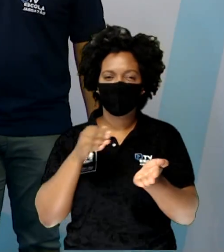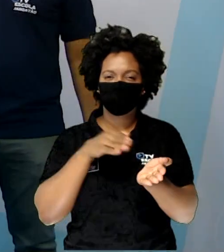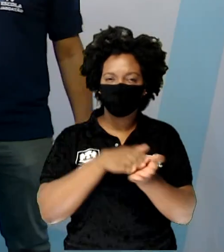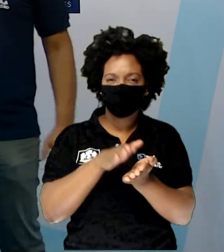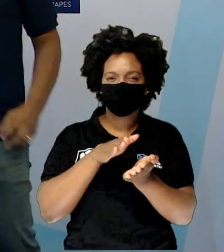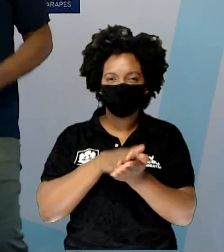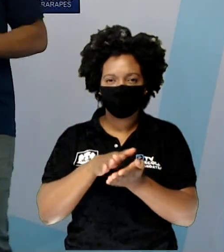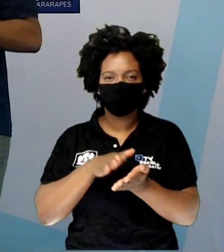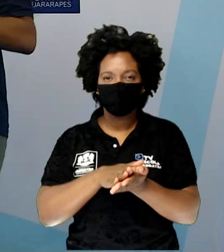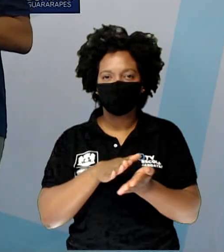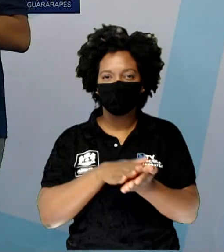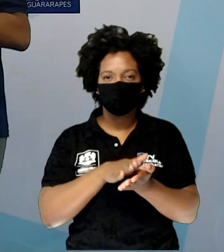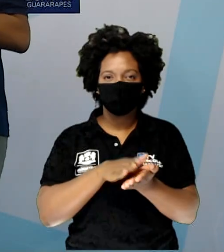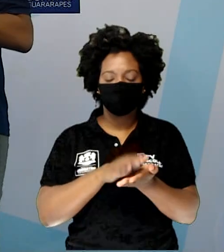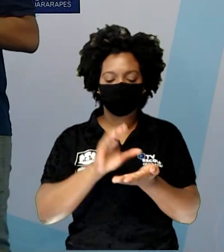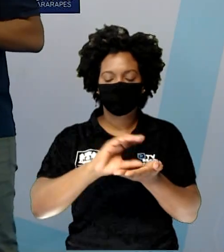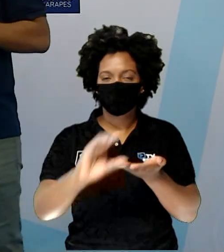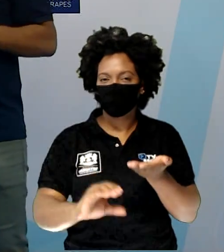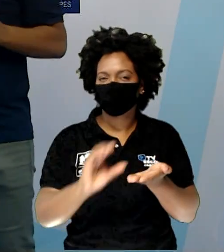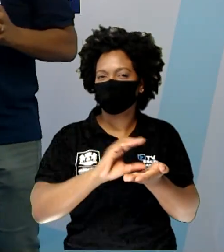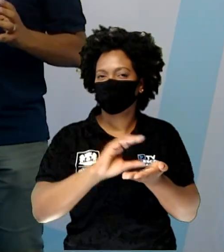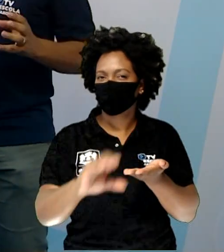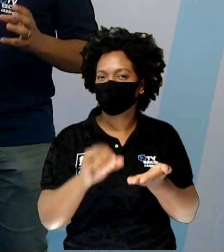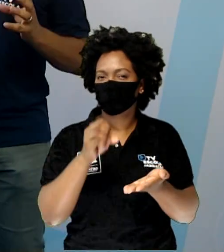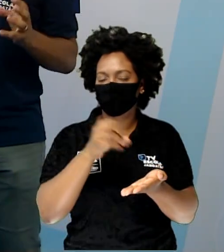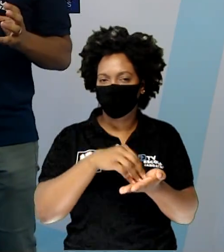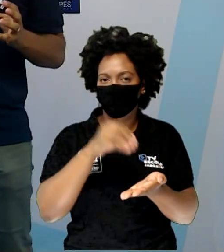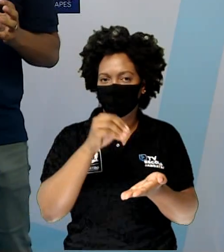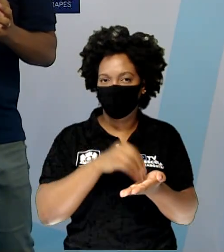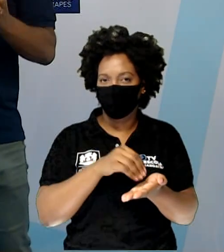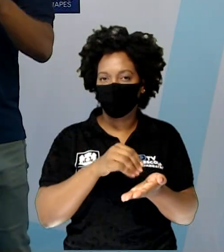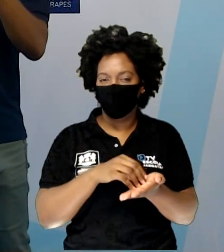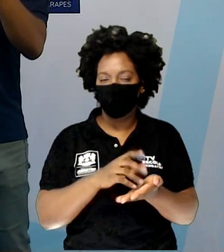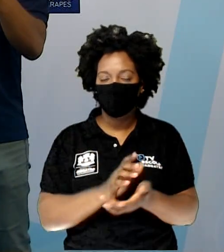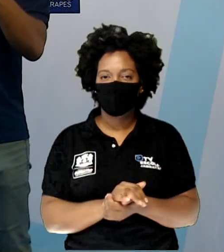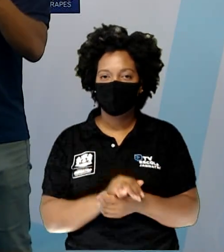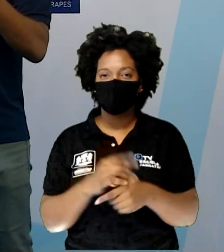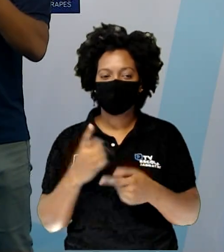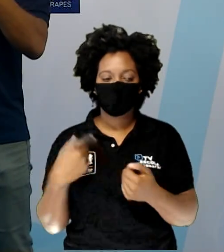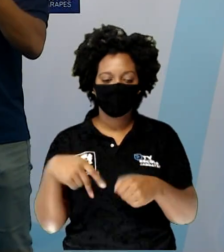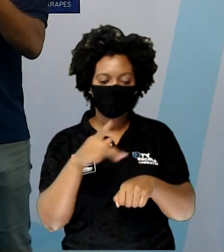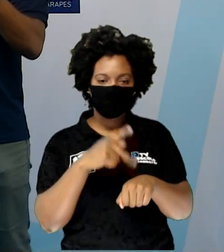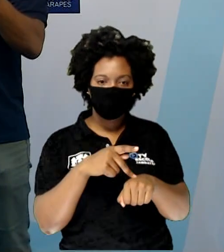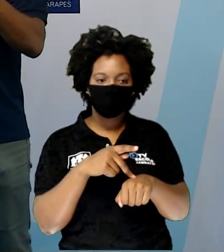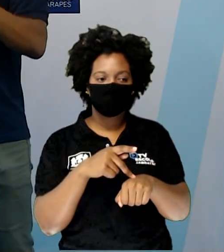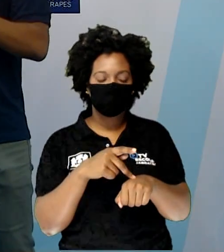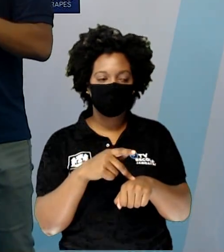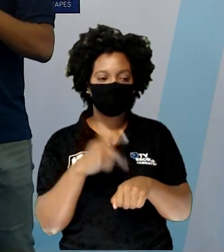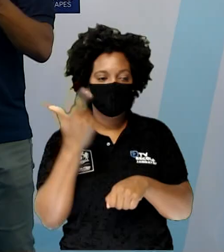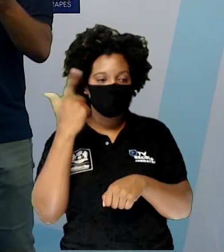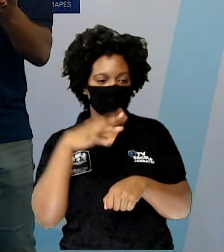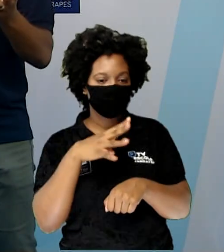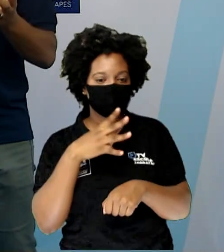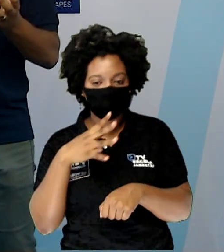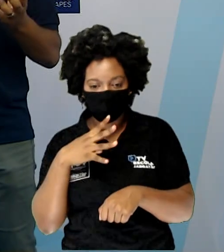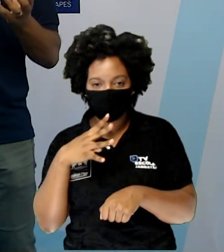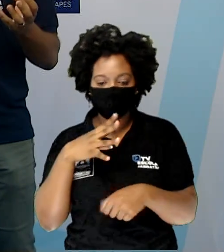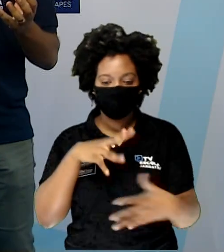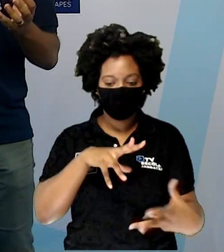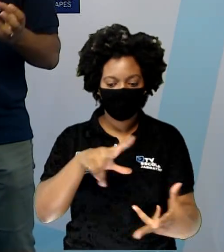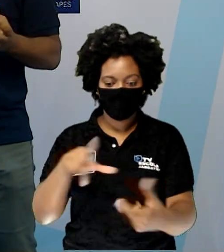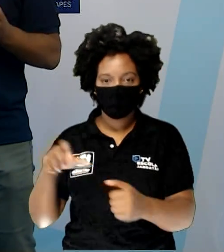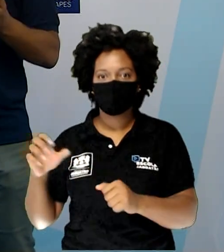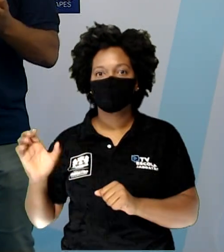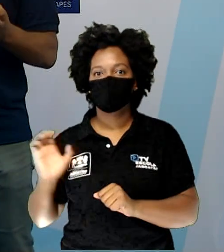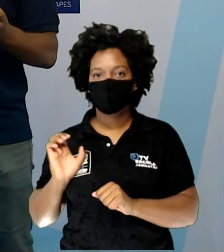agências de riscos internacionais. Ou seja, para que um país seja reconhecido como no rol dos países